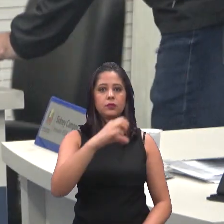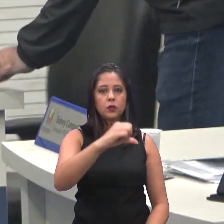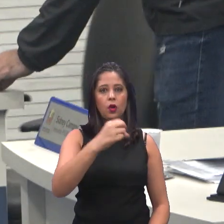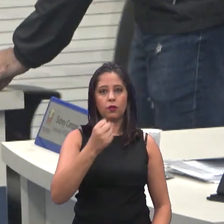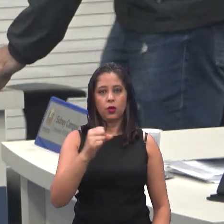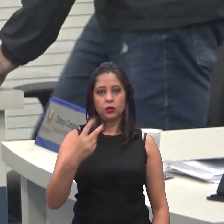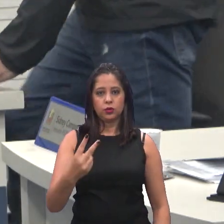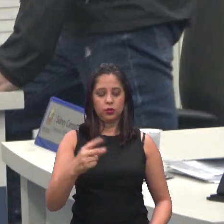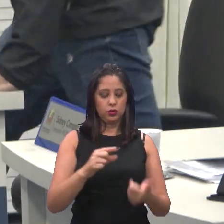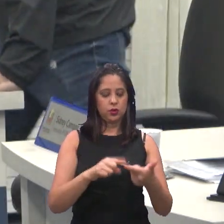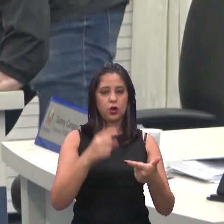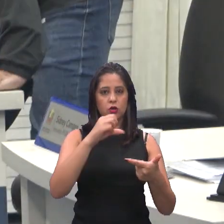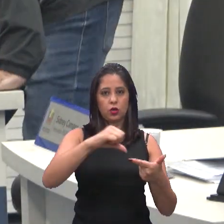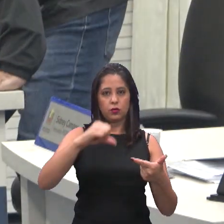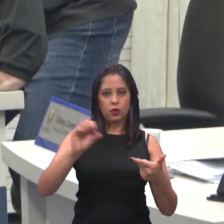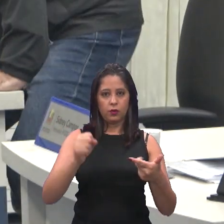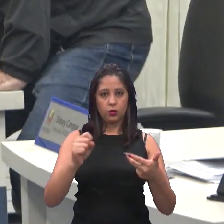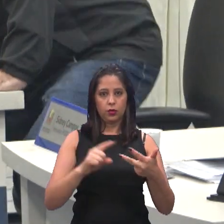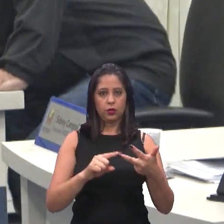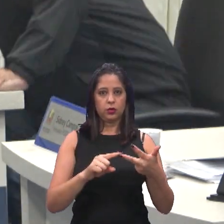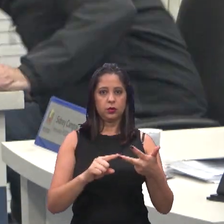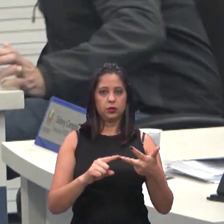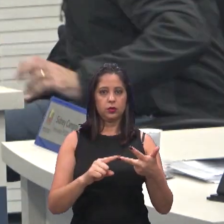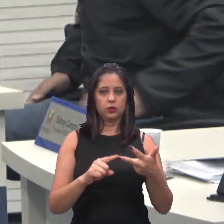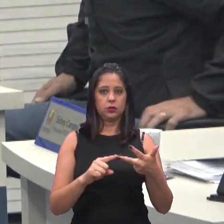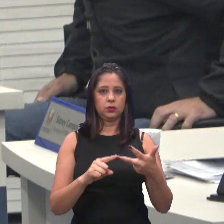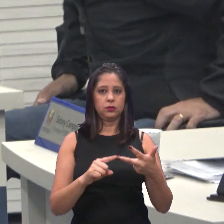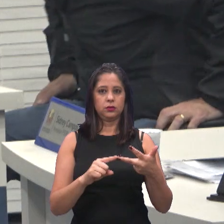982, 998,